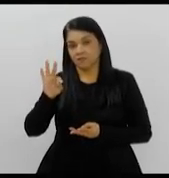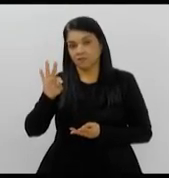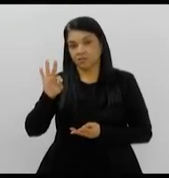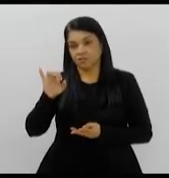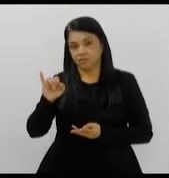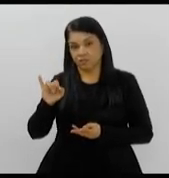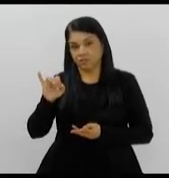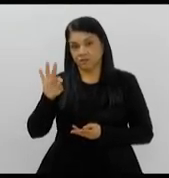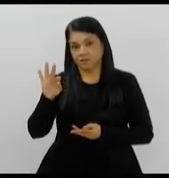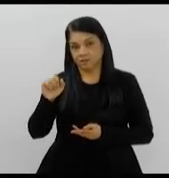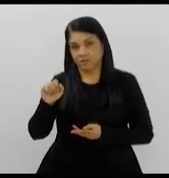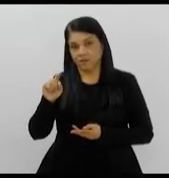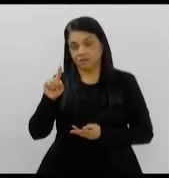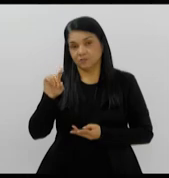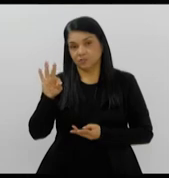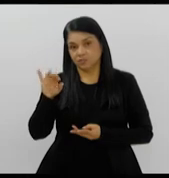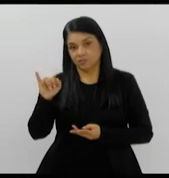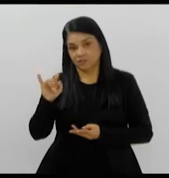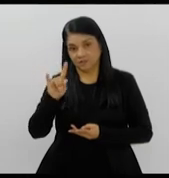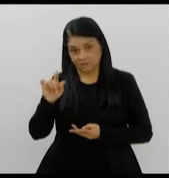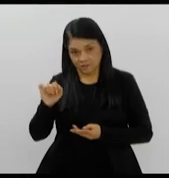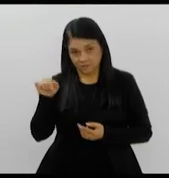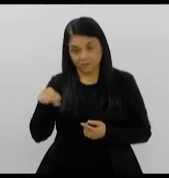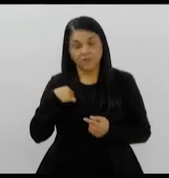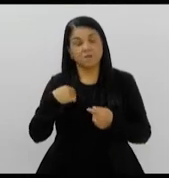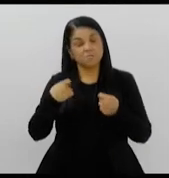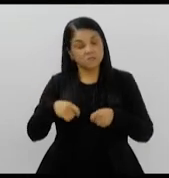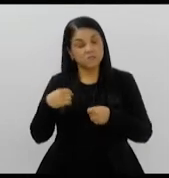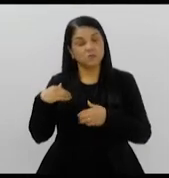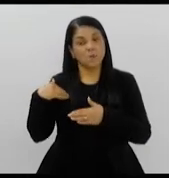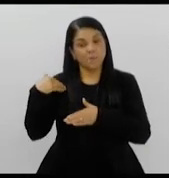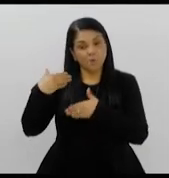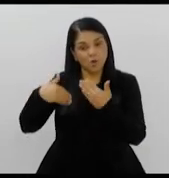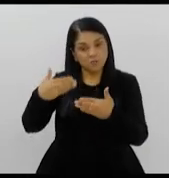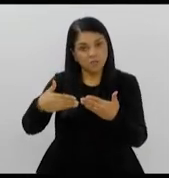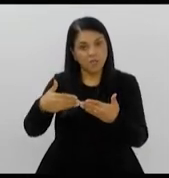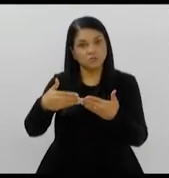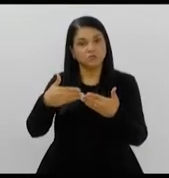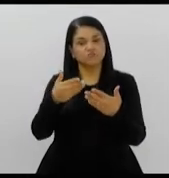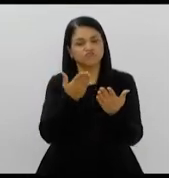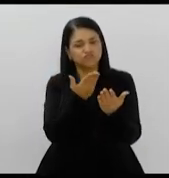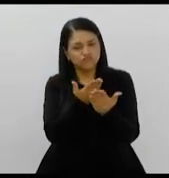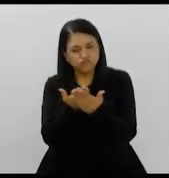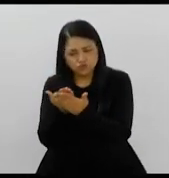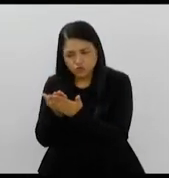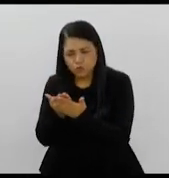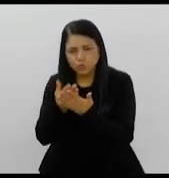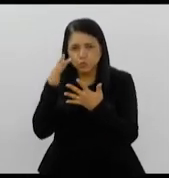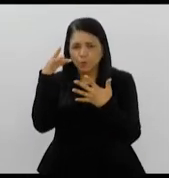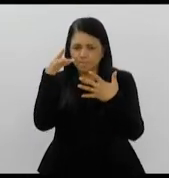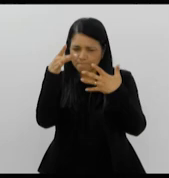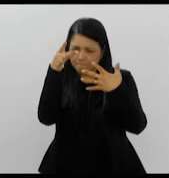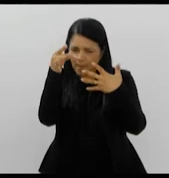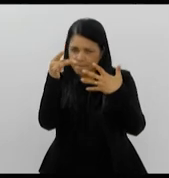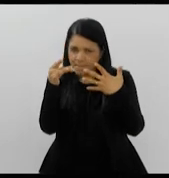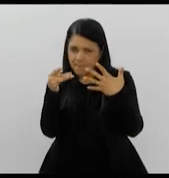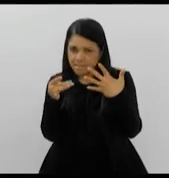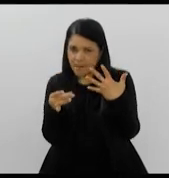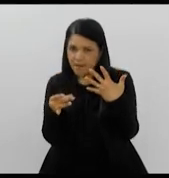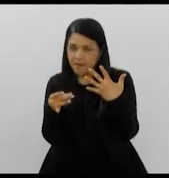é imprescindível que o processo seja guiado por estudos detalhados e a